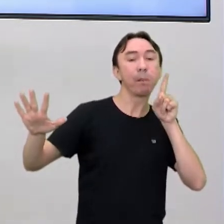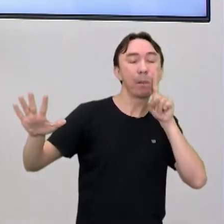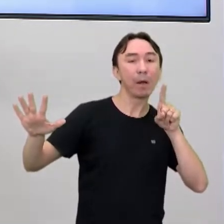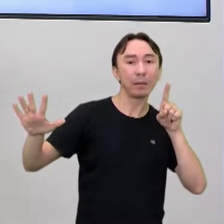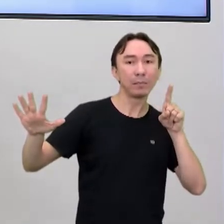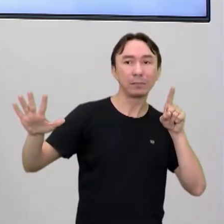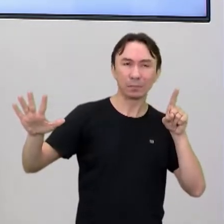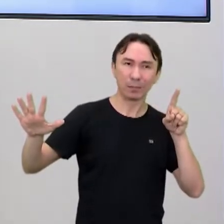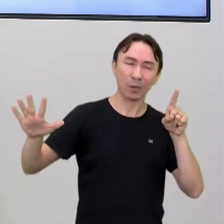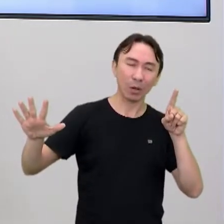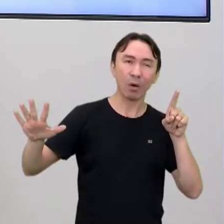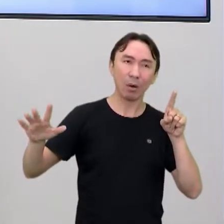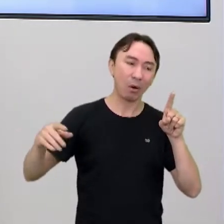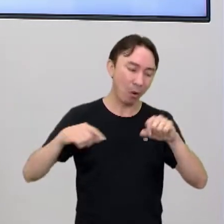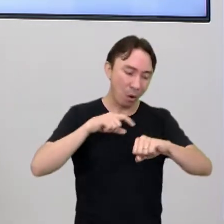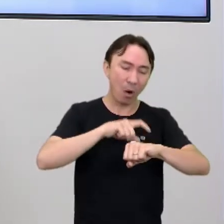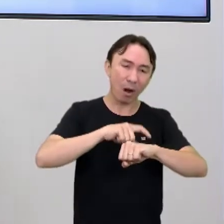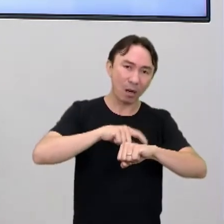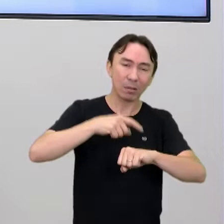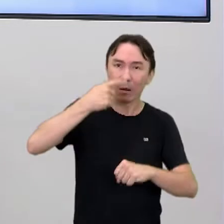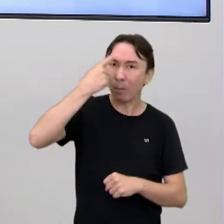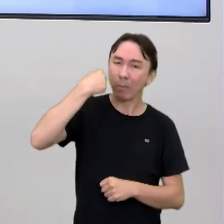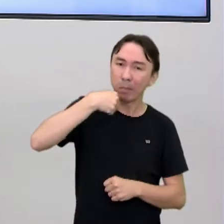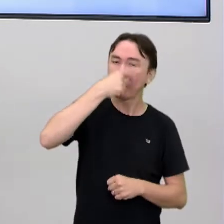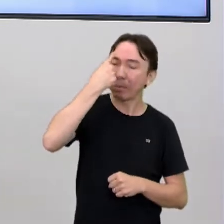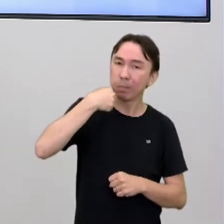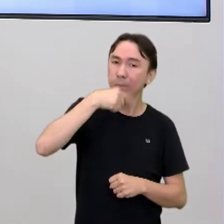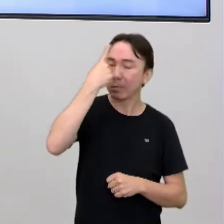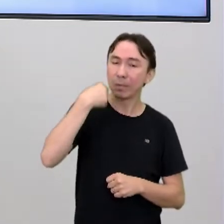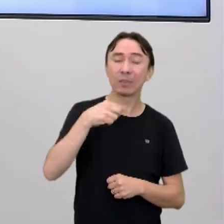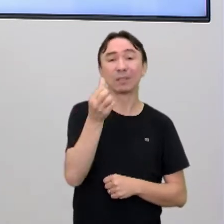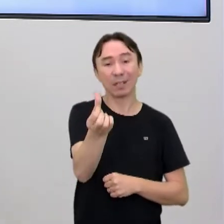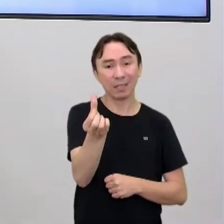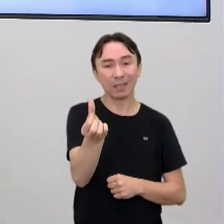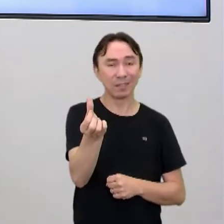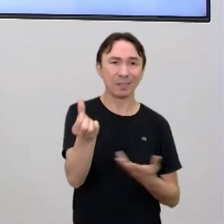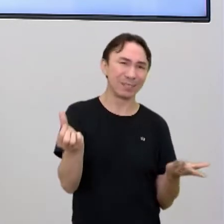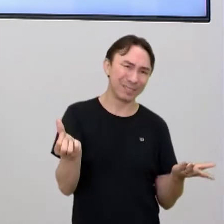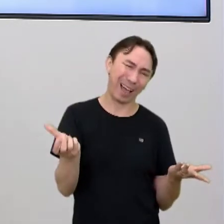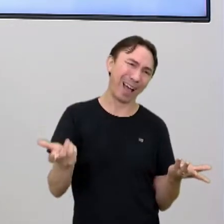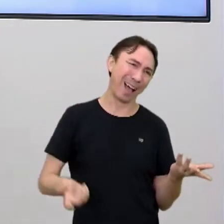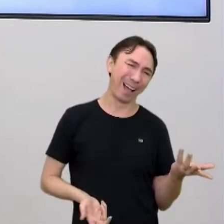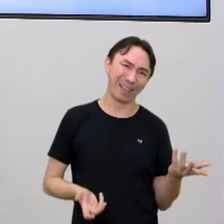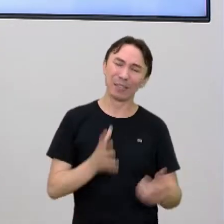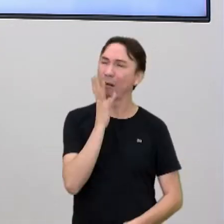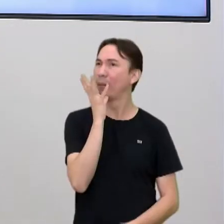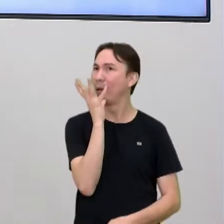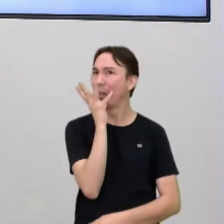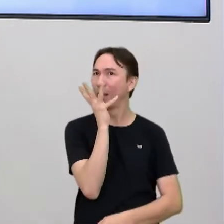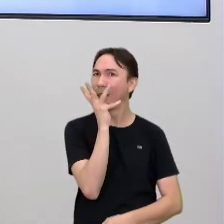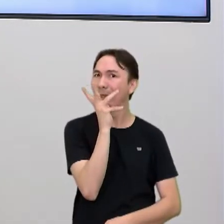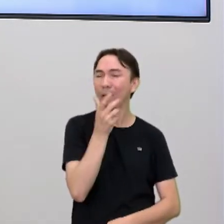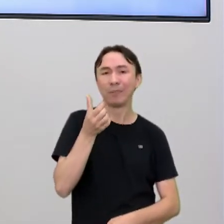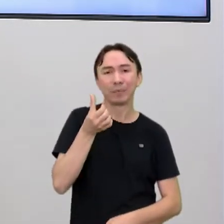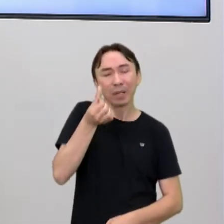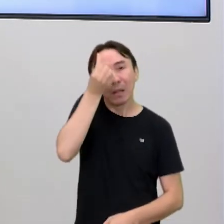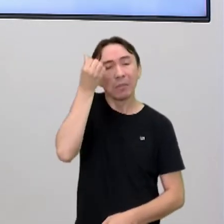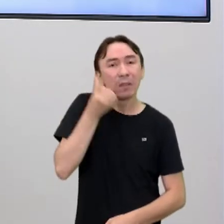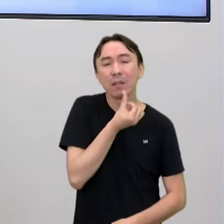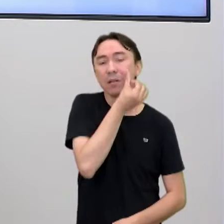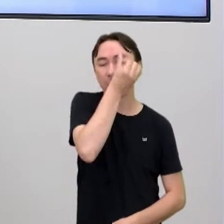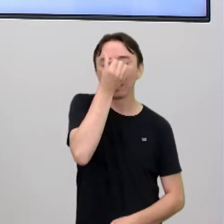Eu sei, você, aluninho, deve estar pensando, maluco, 6 horas é uma eternidade. Se leva